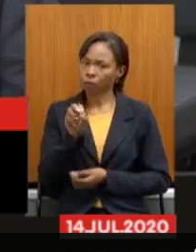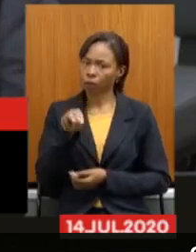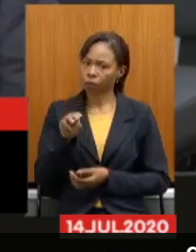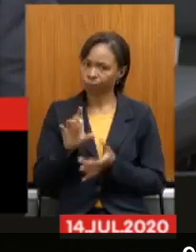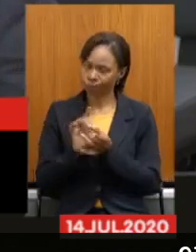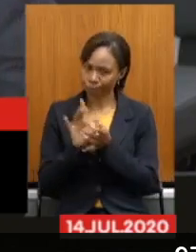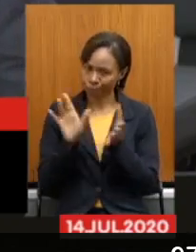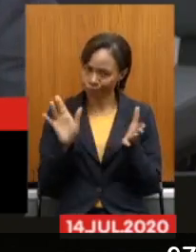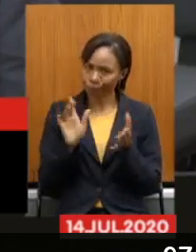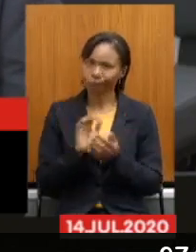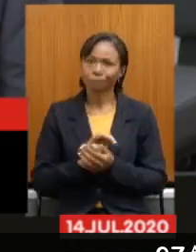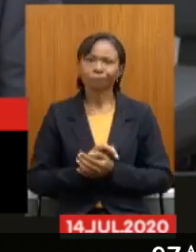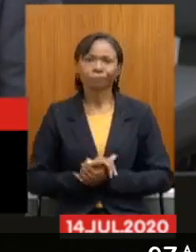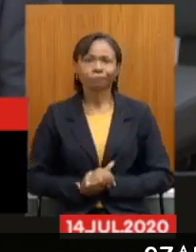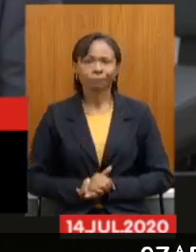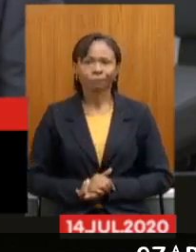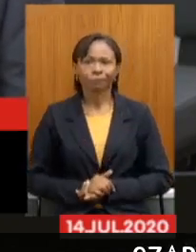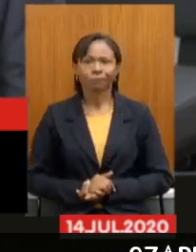à vontade.